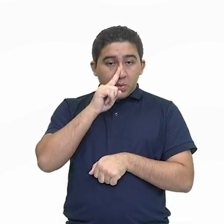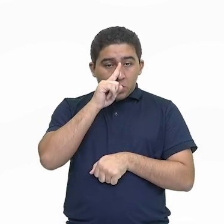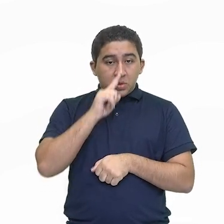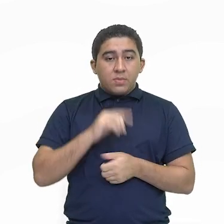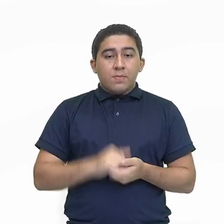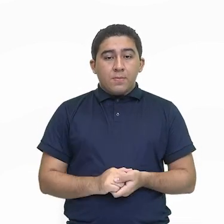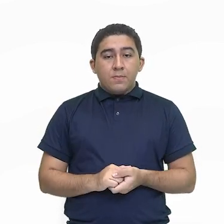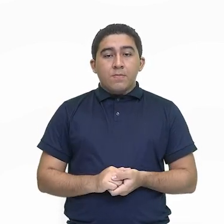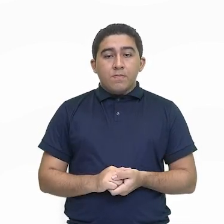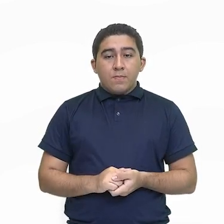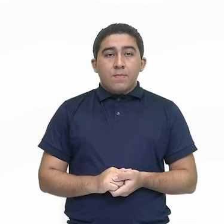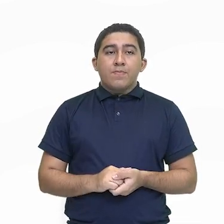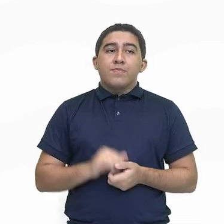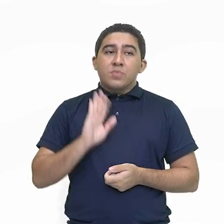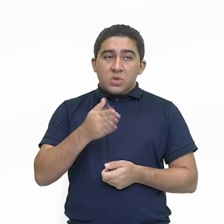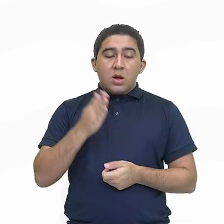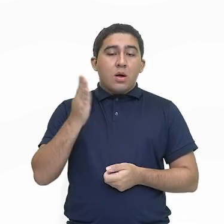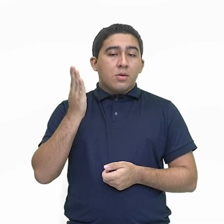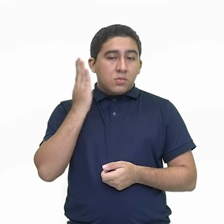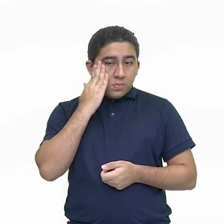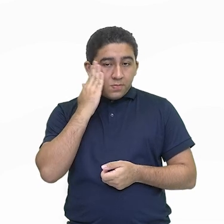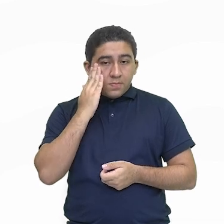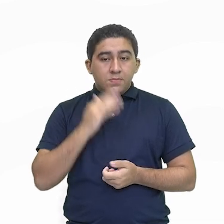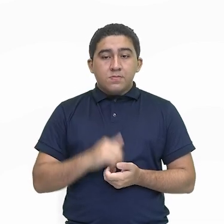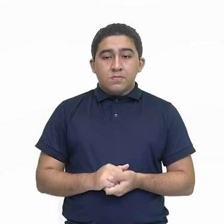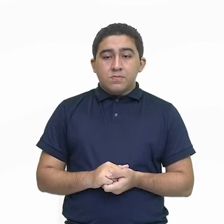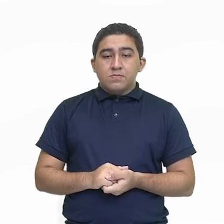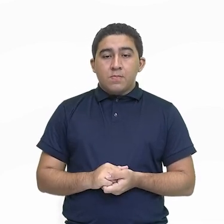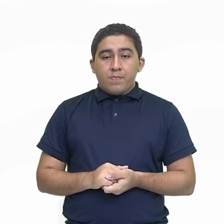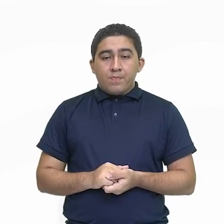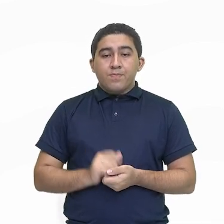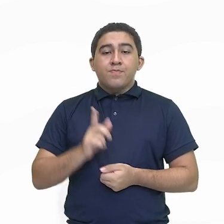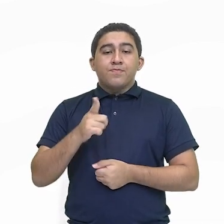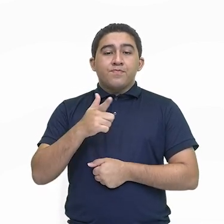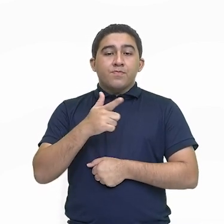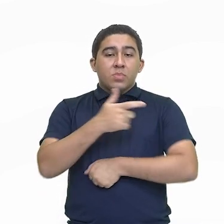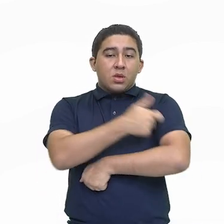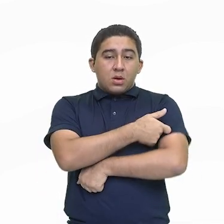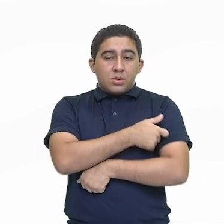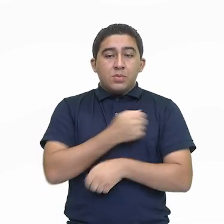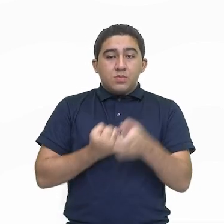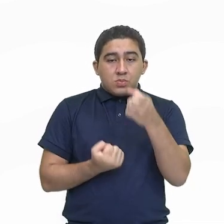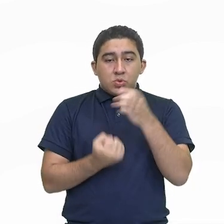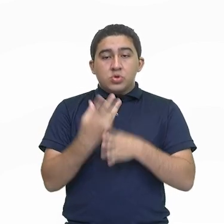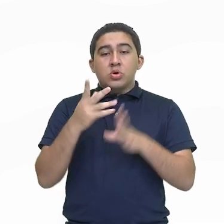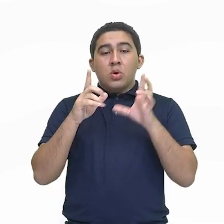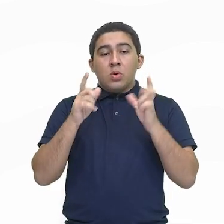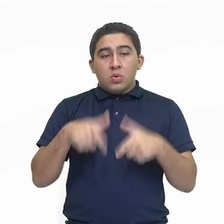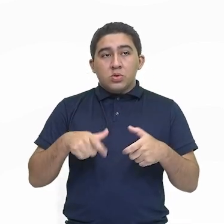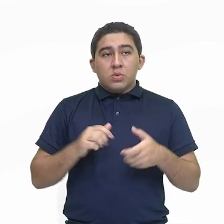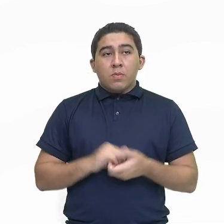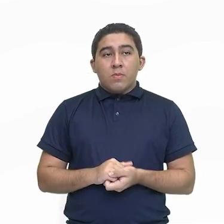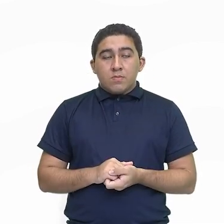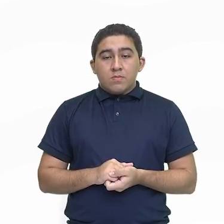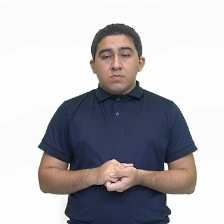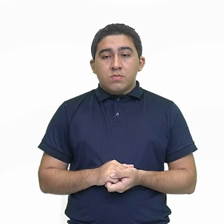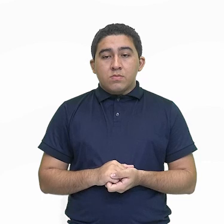fatais, como eu já comentei com vocês. E essas vacinas, elas são ali produzidas, elas são ali